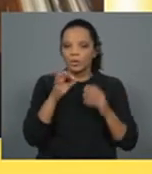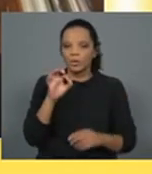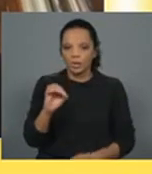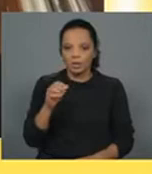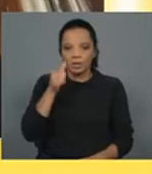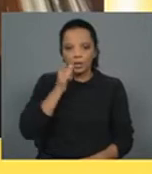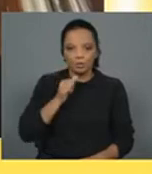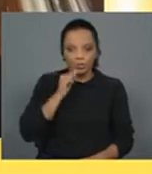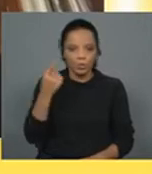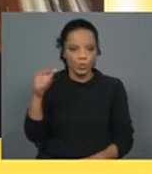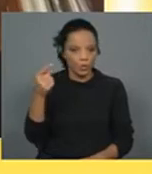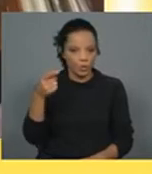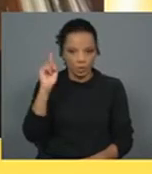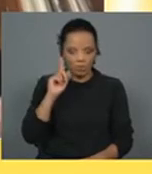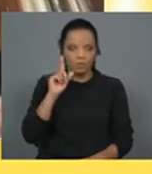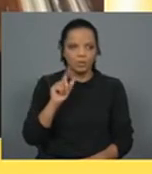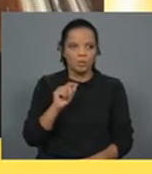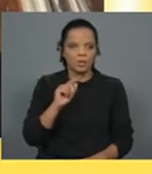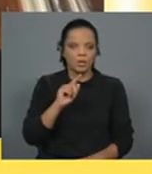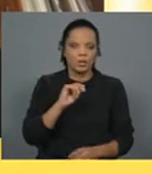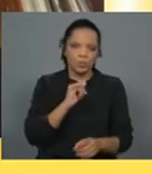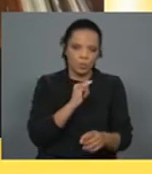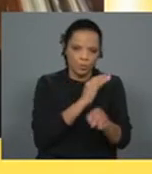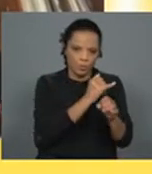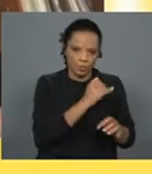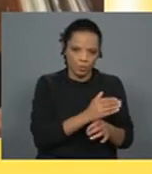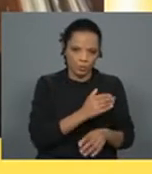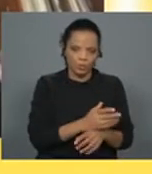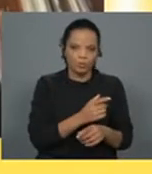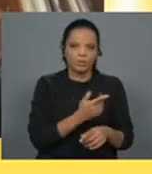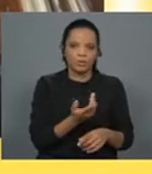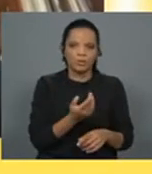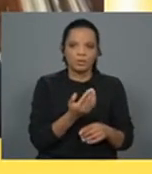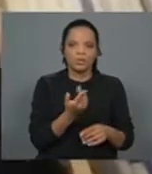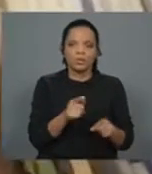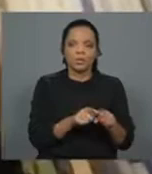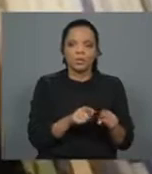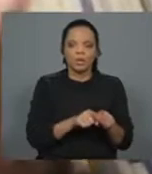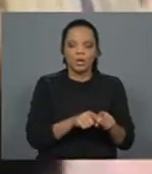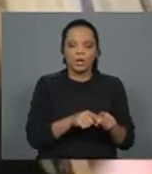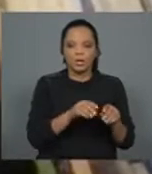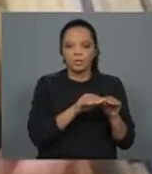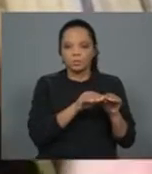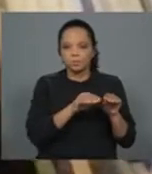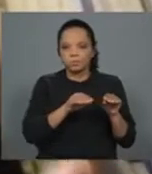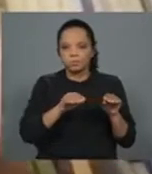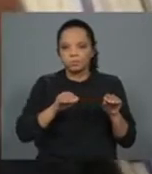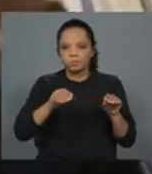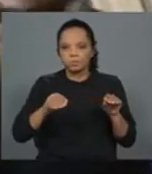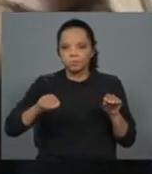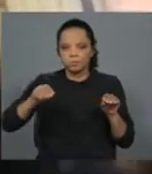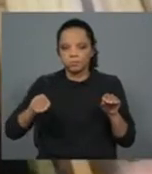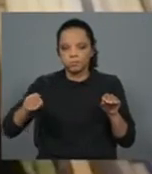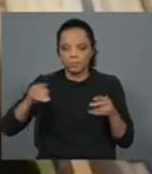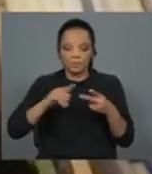único, foi também, houve outros sismos ao longo da placa, da fronteira de placa. Houve o sismo dos Açores de 80,